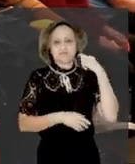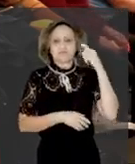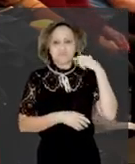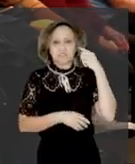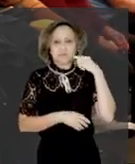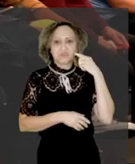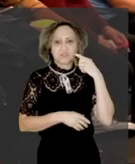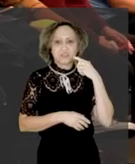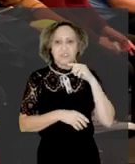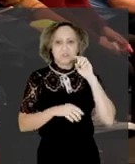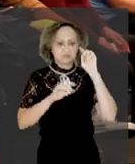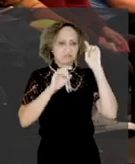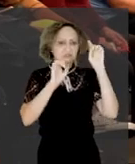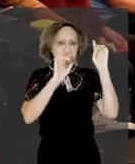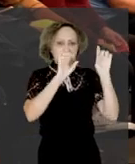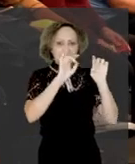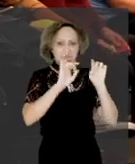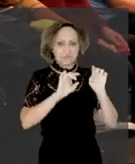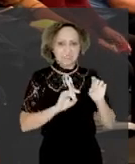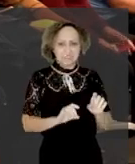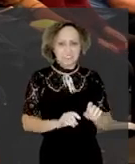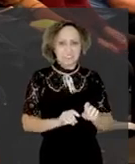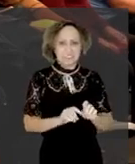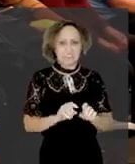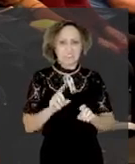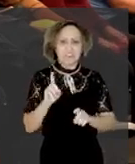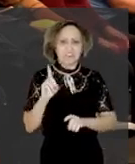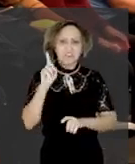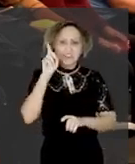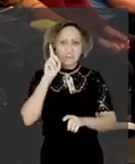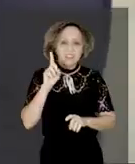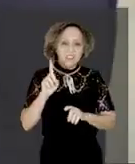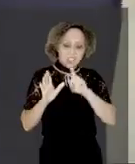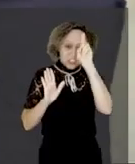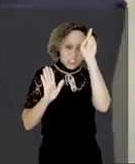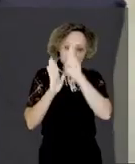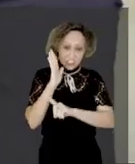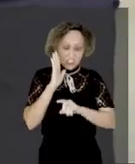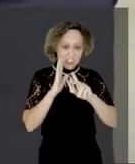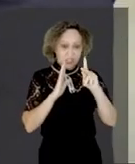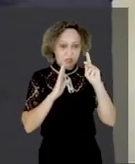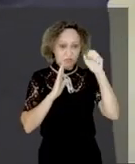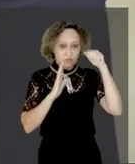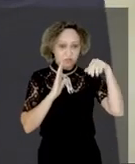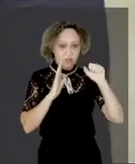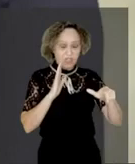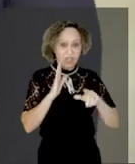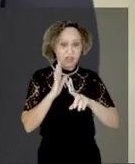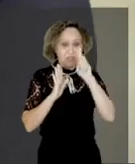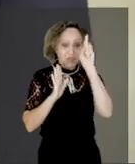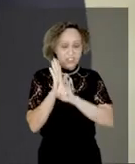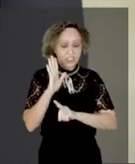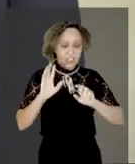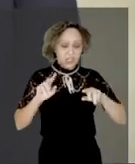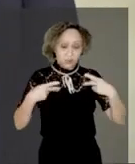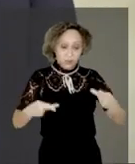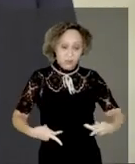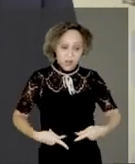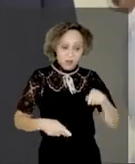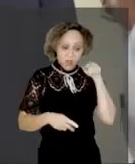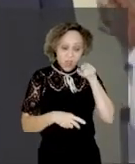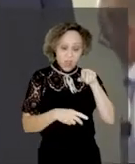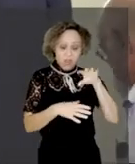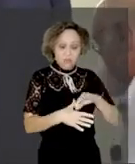Bahia e deputado pelo PMDB. Eu quero convidar para fazer parte